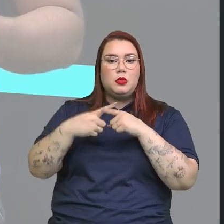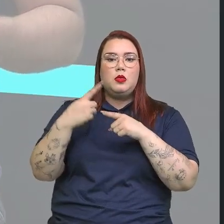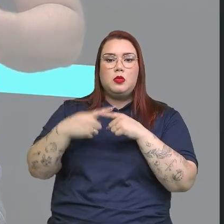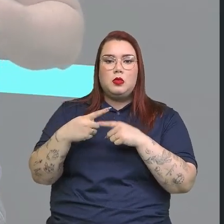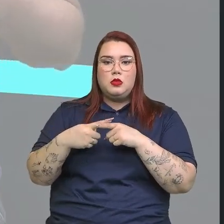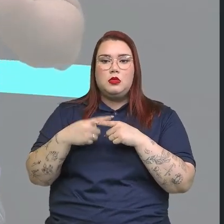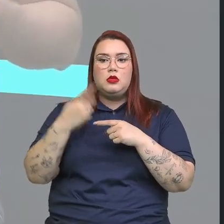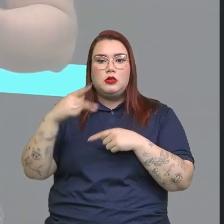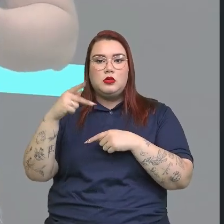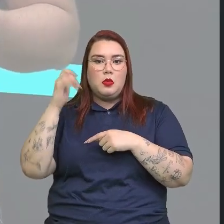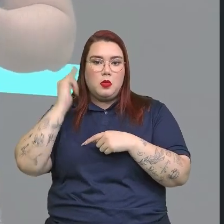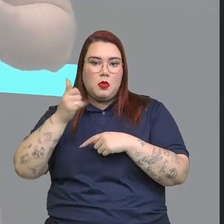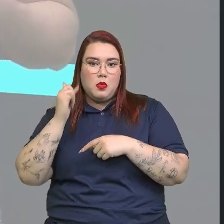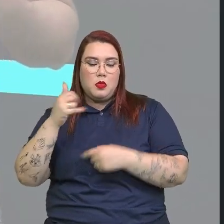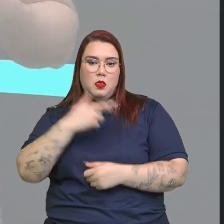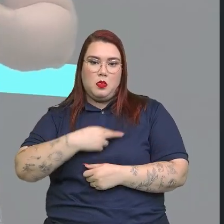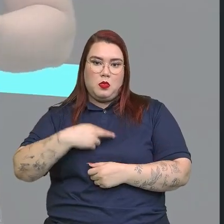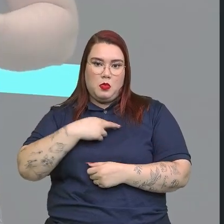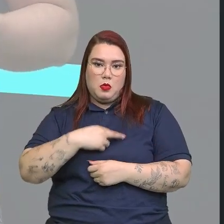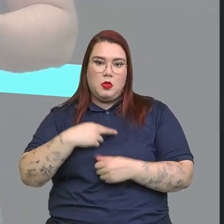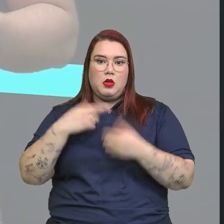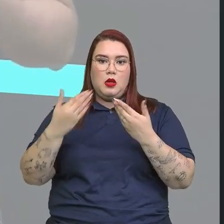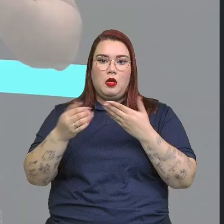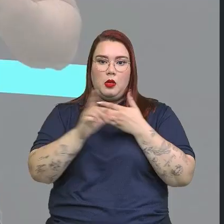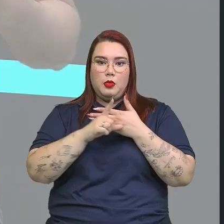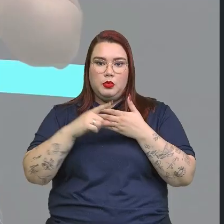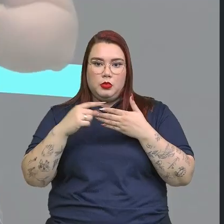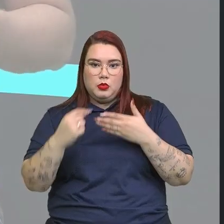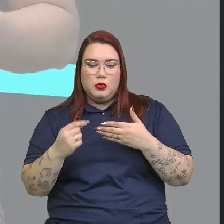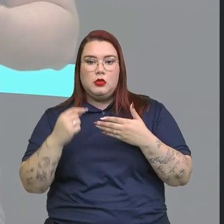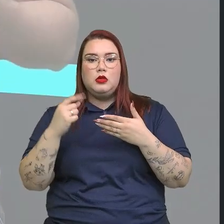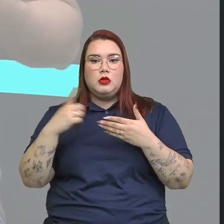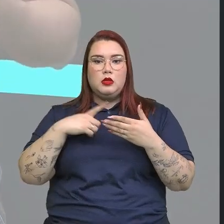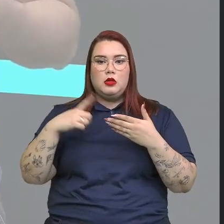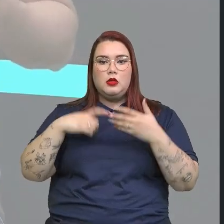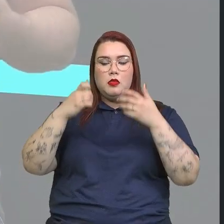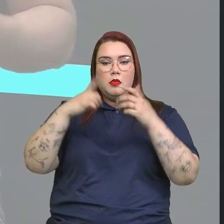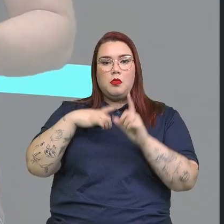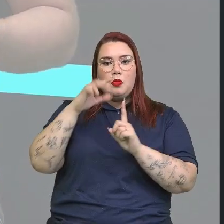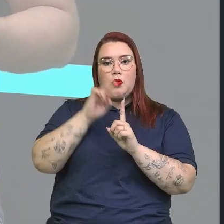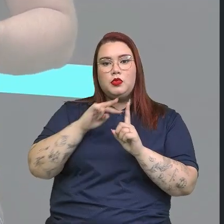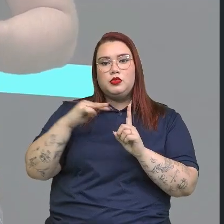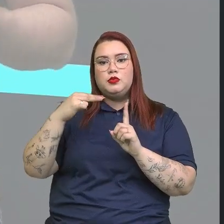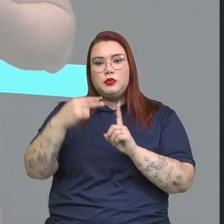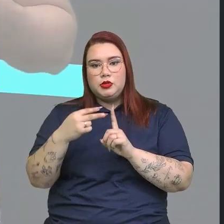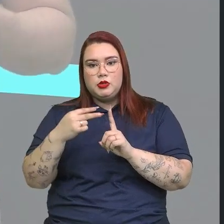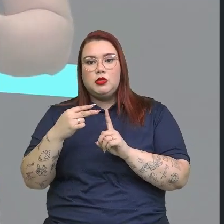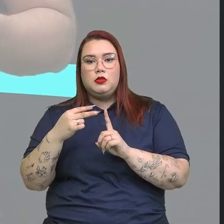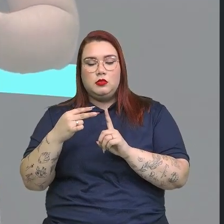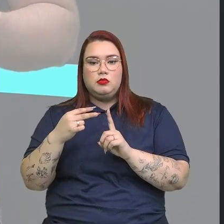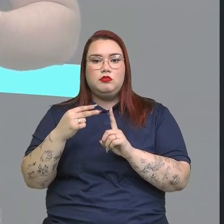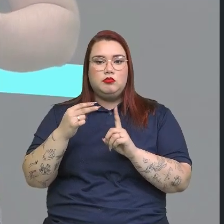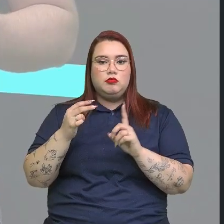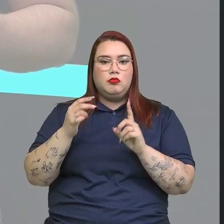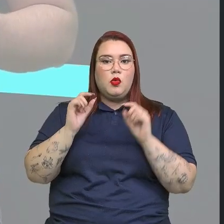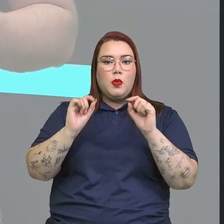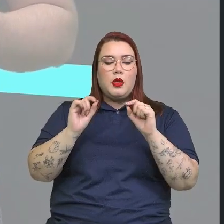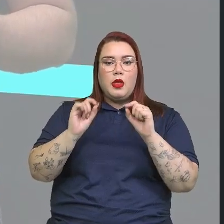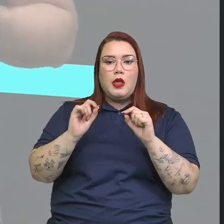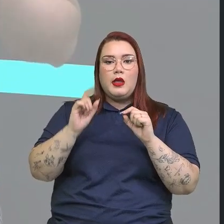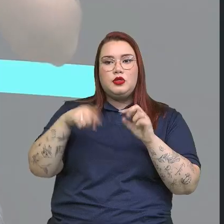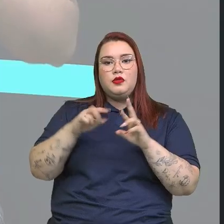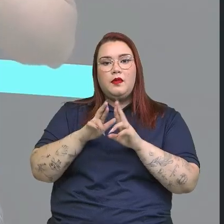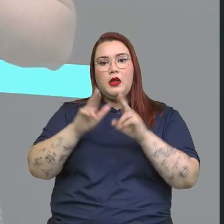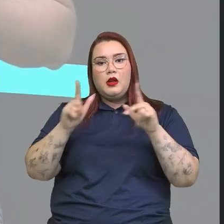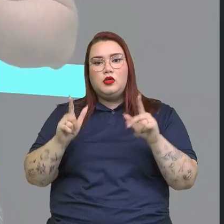seus contos e romances, a autora, a escritora, ela traz uma perspectiva, como eu já mencionei para vocês, intimista, ou seja,